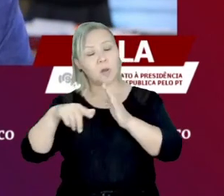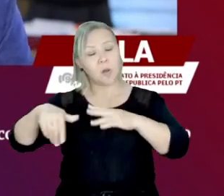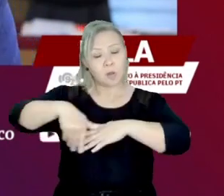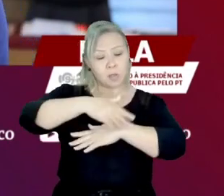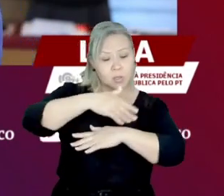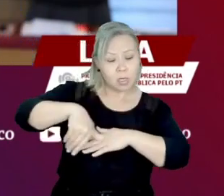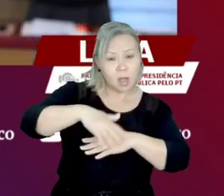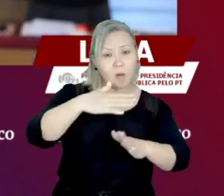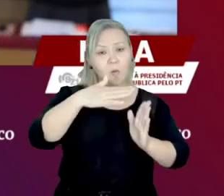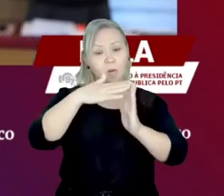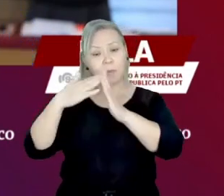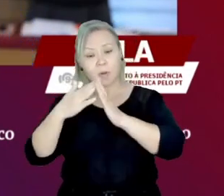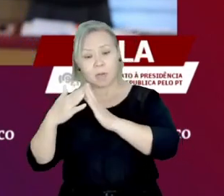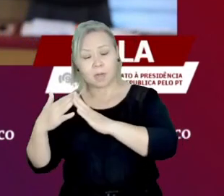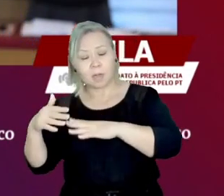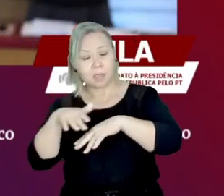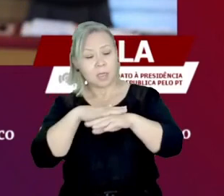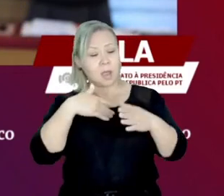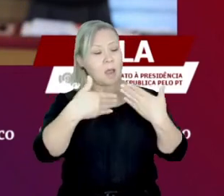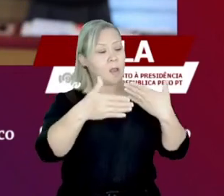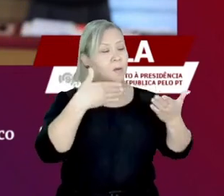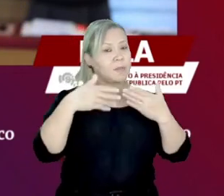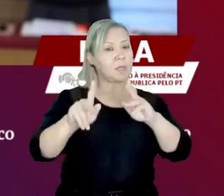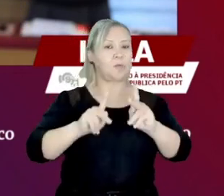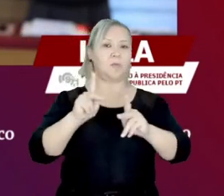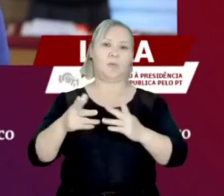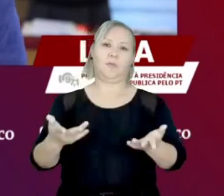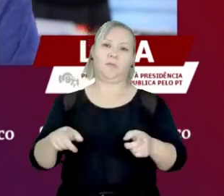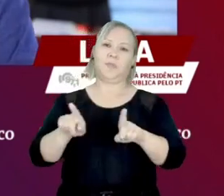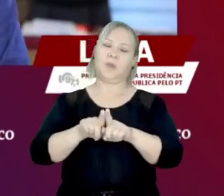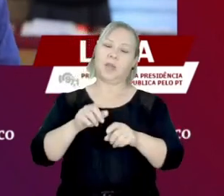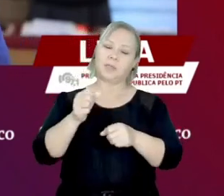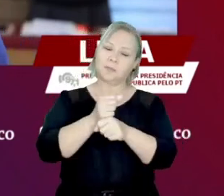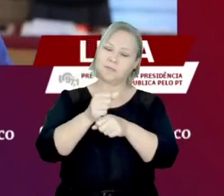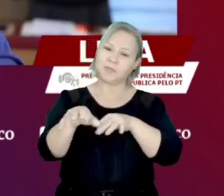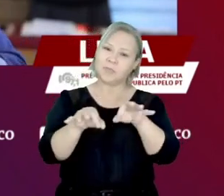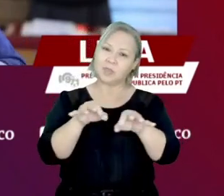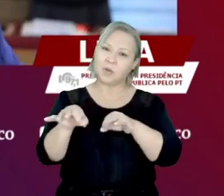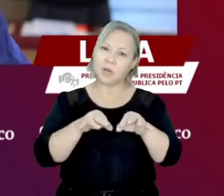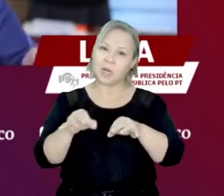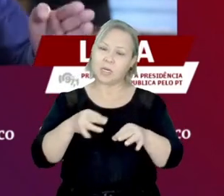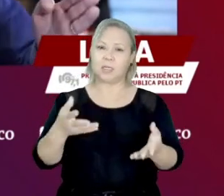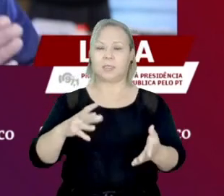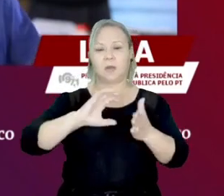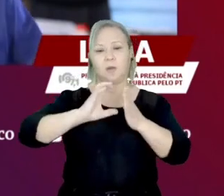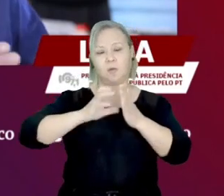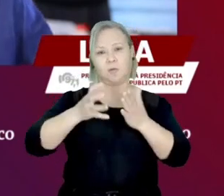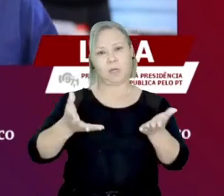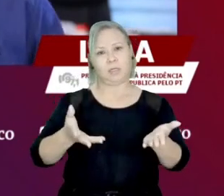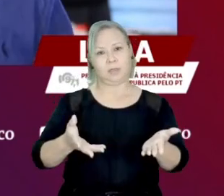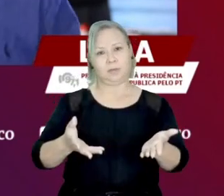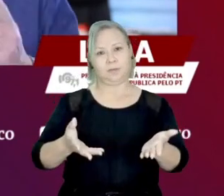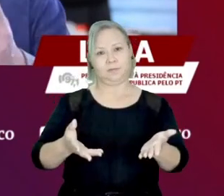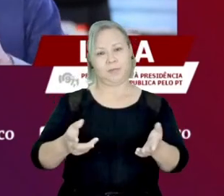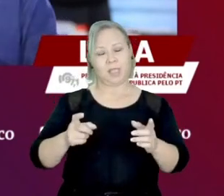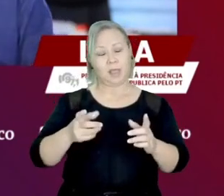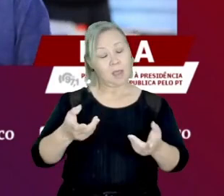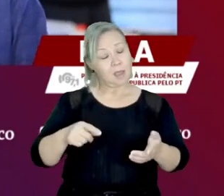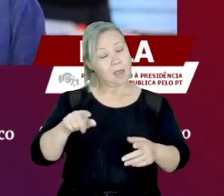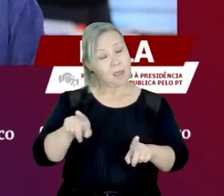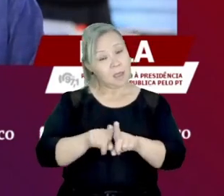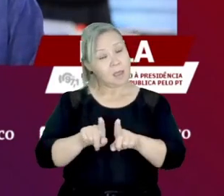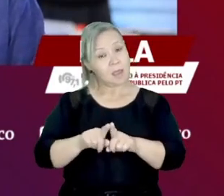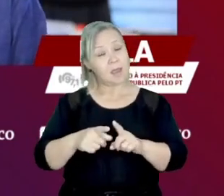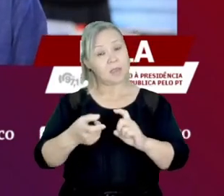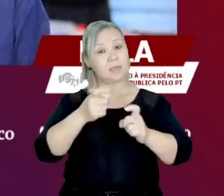ganhar, não se distanciar do povo. Quando ganhar, voltar para governar junto com o povo. É por isso que nós